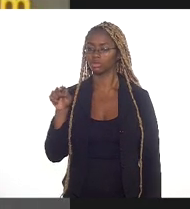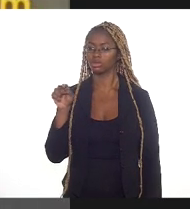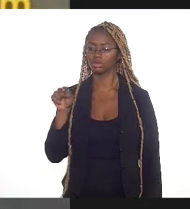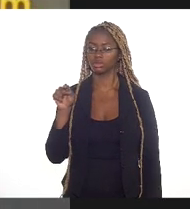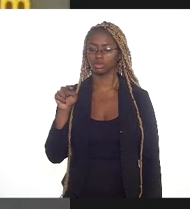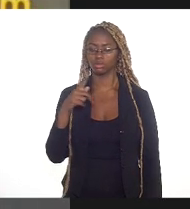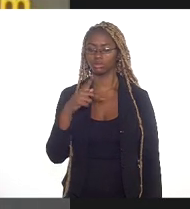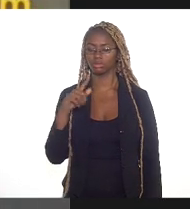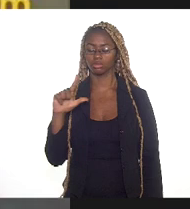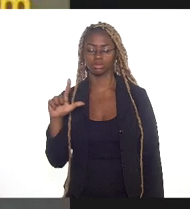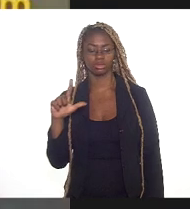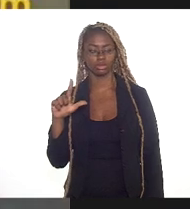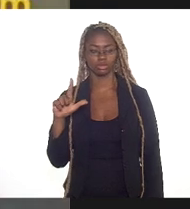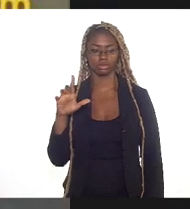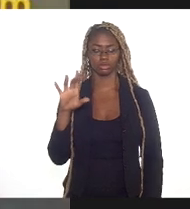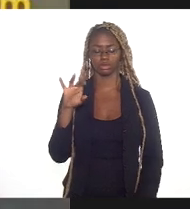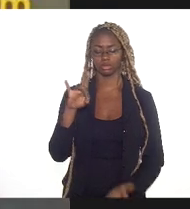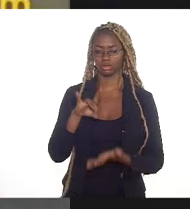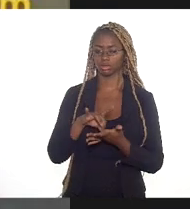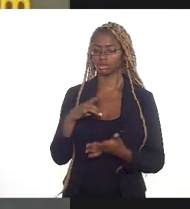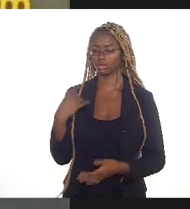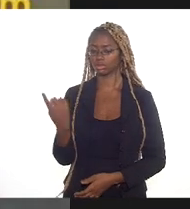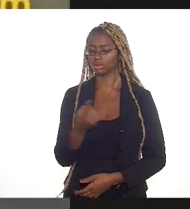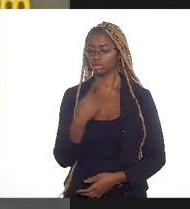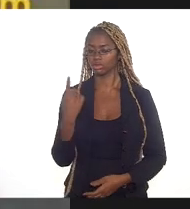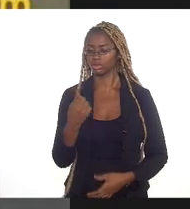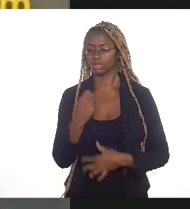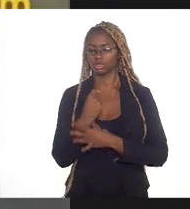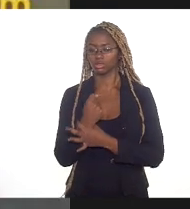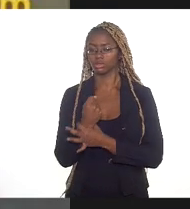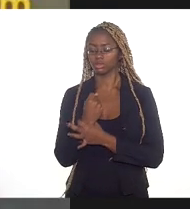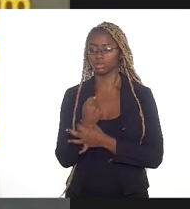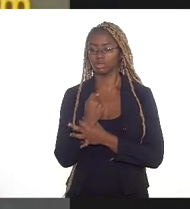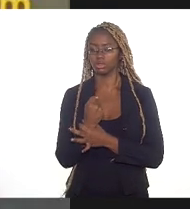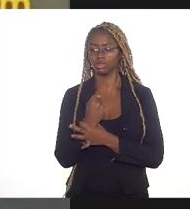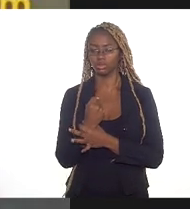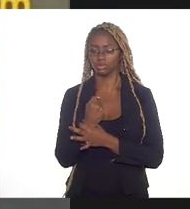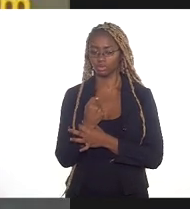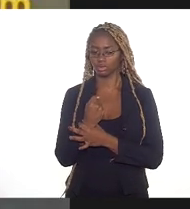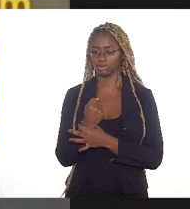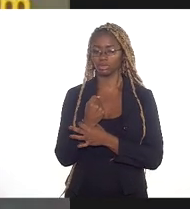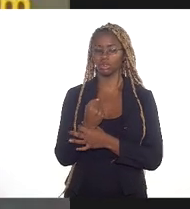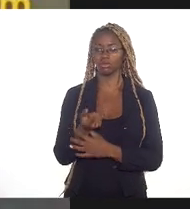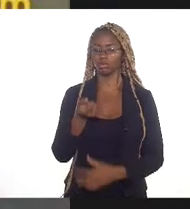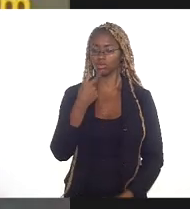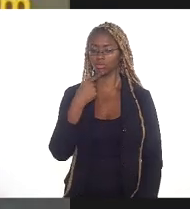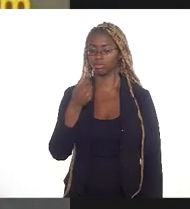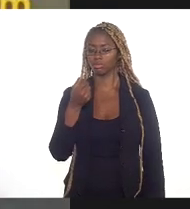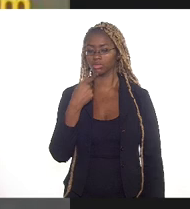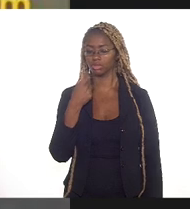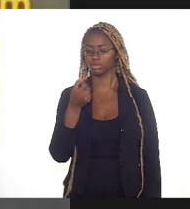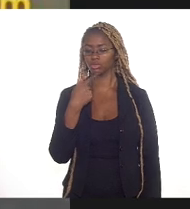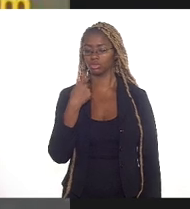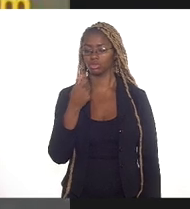esse PL. Na realidade, nós estamos aqui defendendo, né, uma medicação